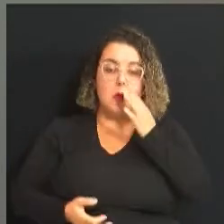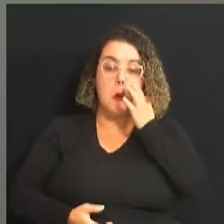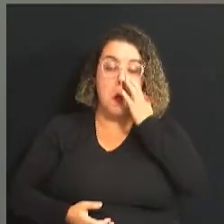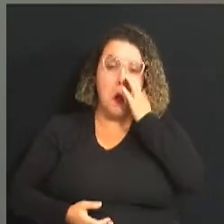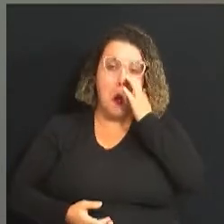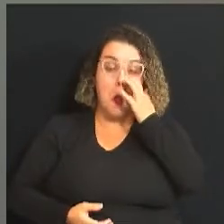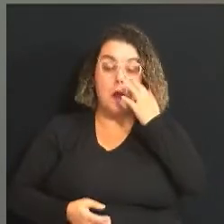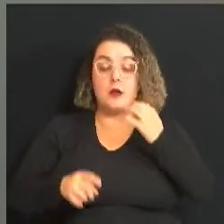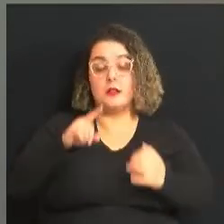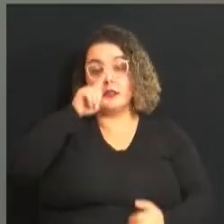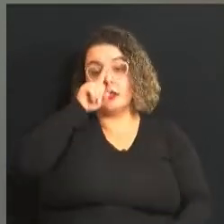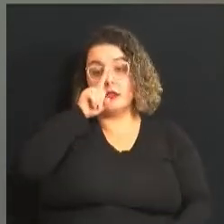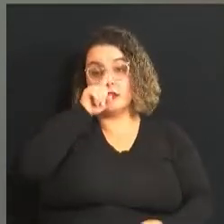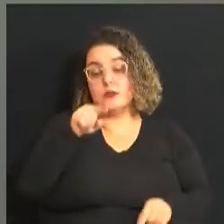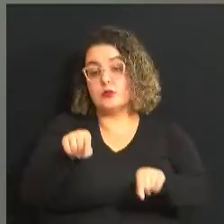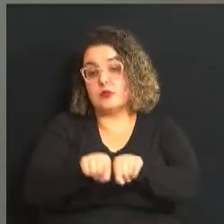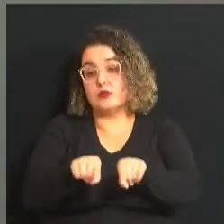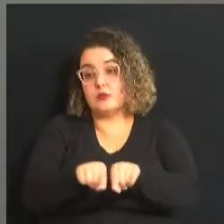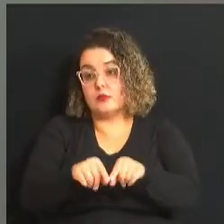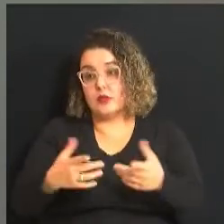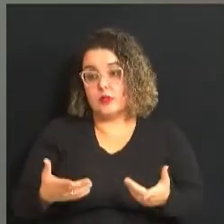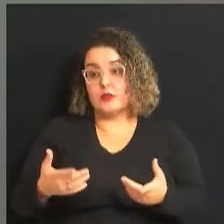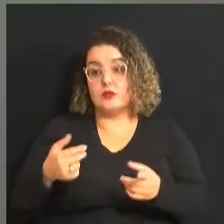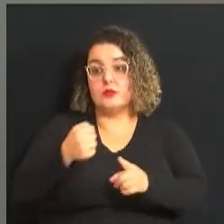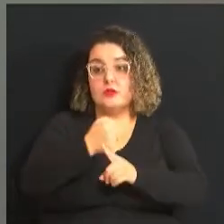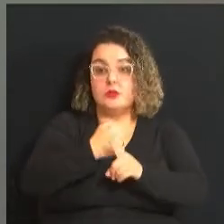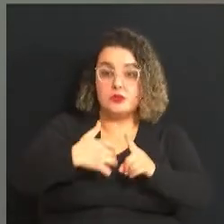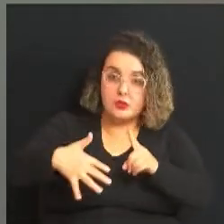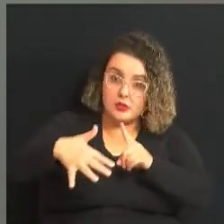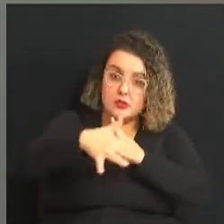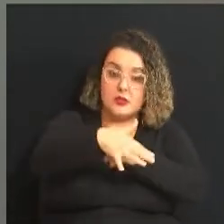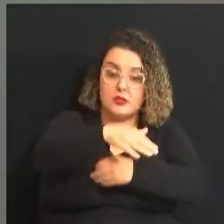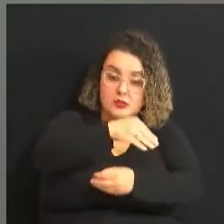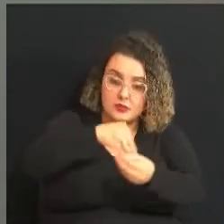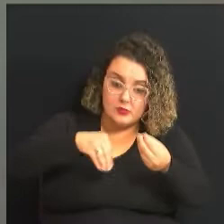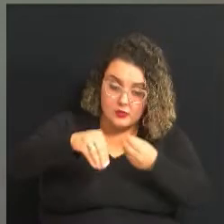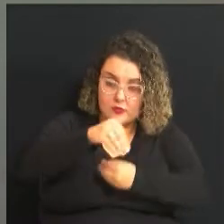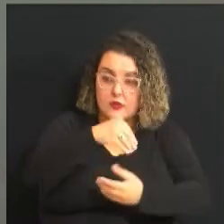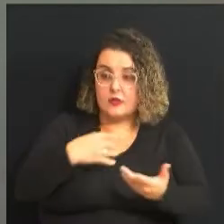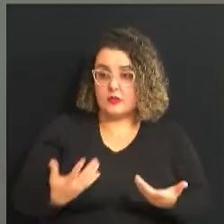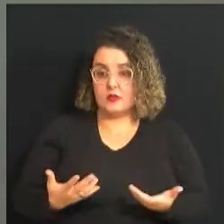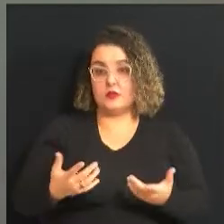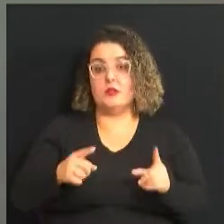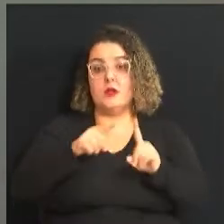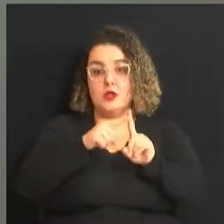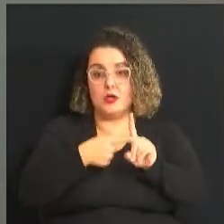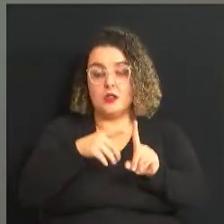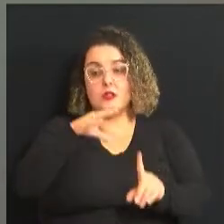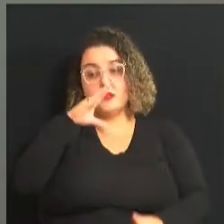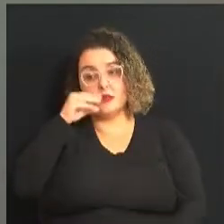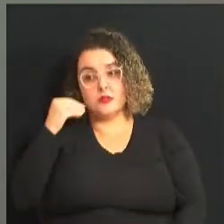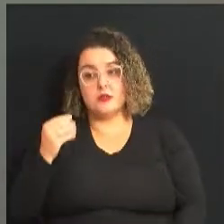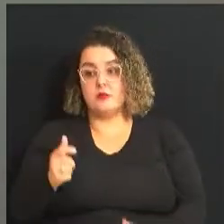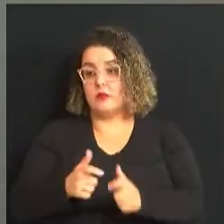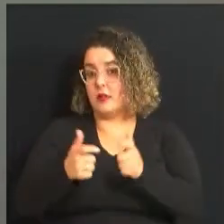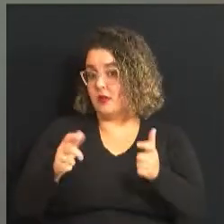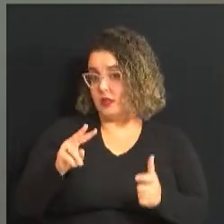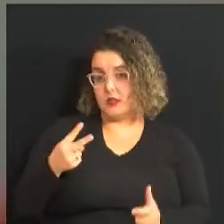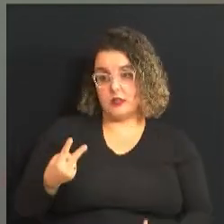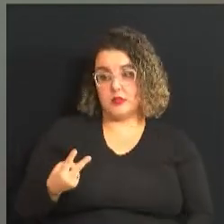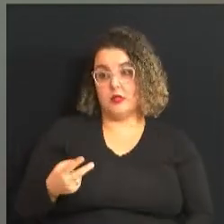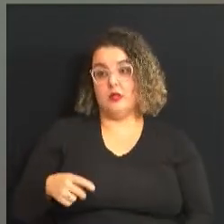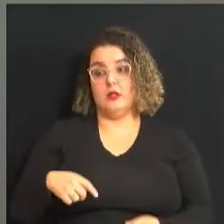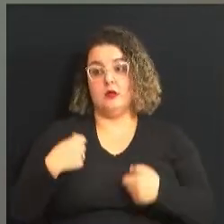riscos também sociais envolvidos nisso, né? Porque a gestante adolescente, na maioria das vezes, ela